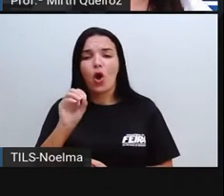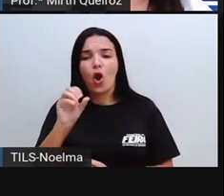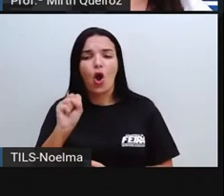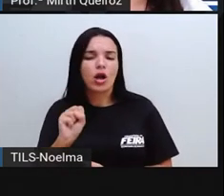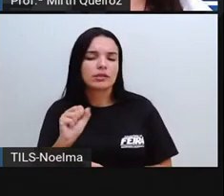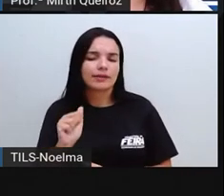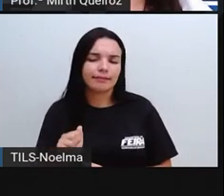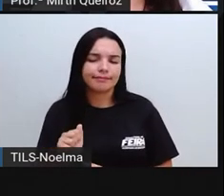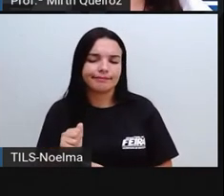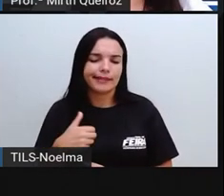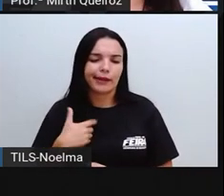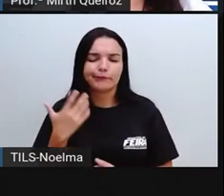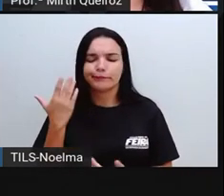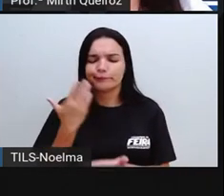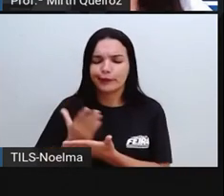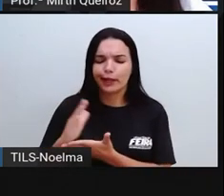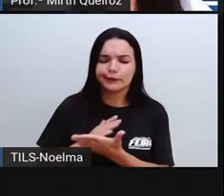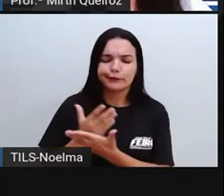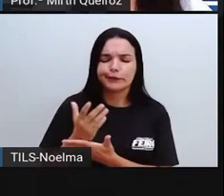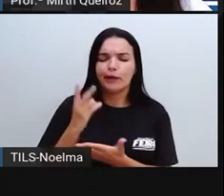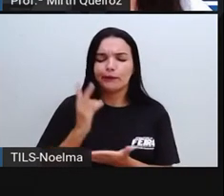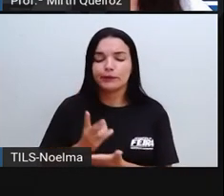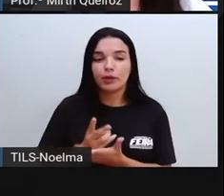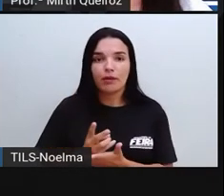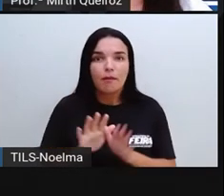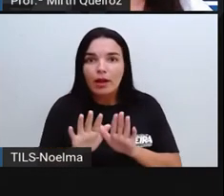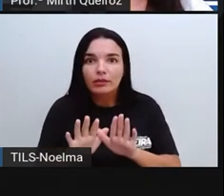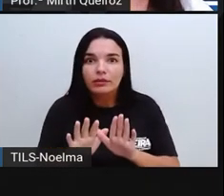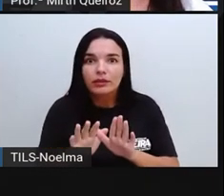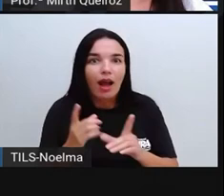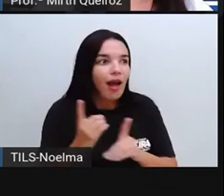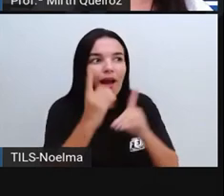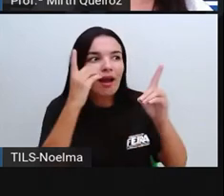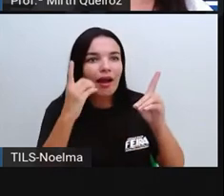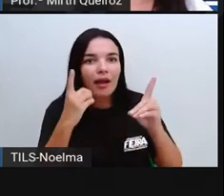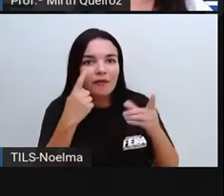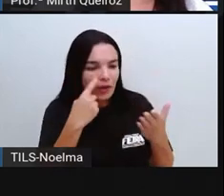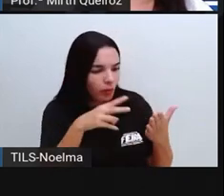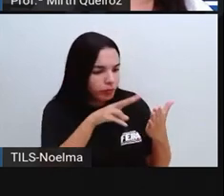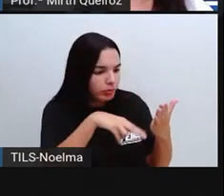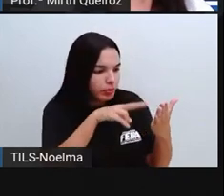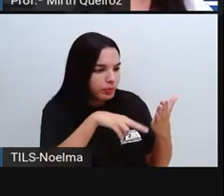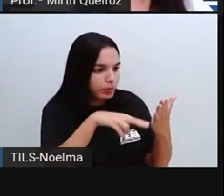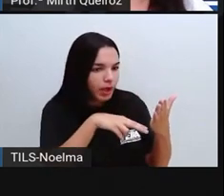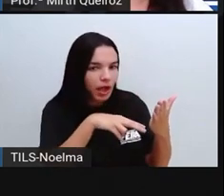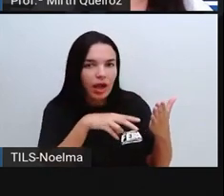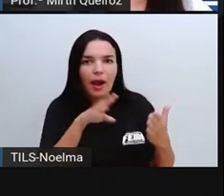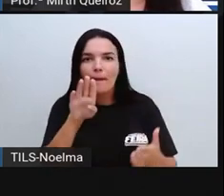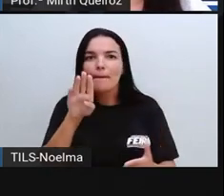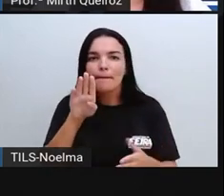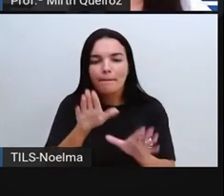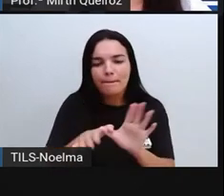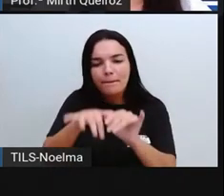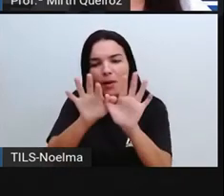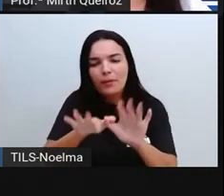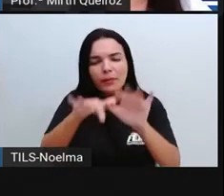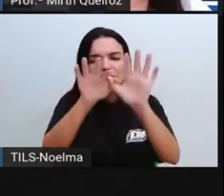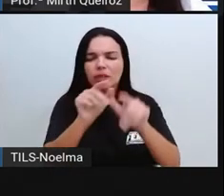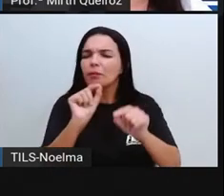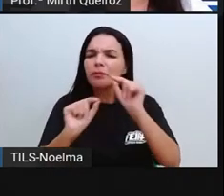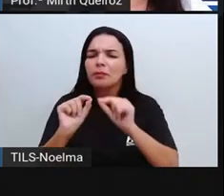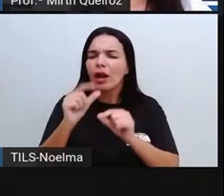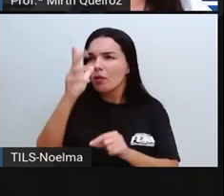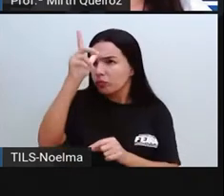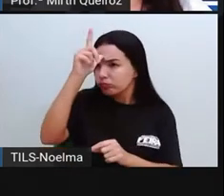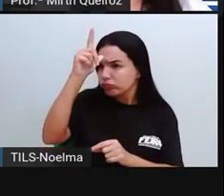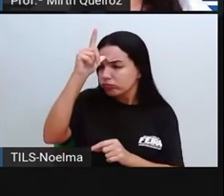chatice confirmava-se até que apareceu um episódio das borboletas. Aí me interessei no livro. Um alemão corria caçando borboletas e